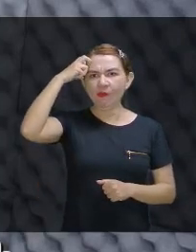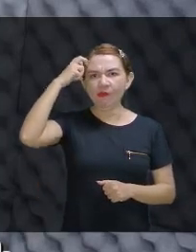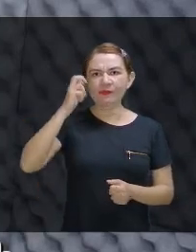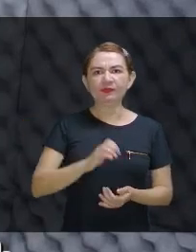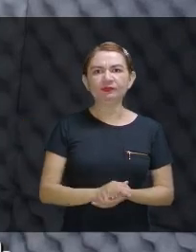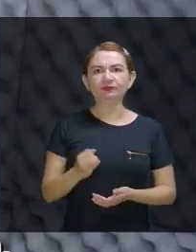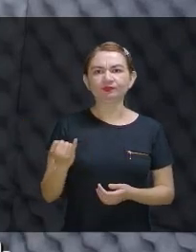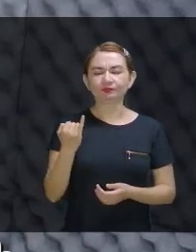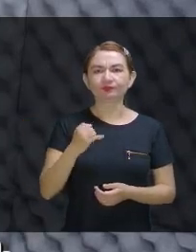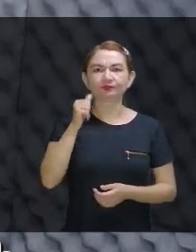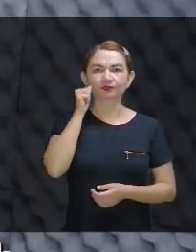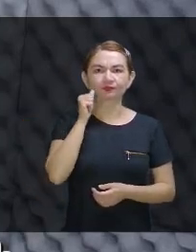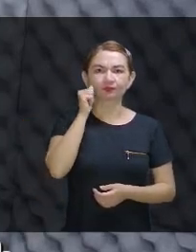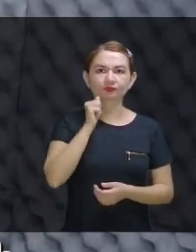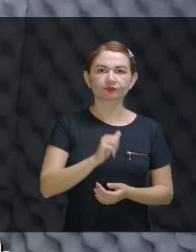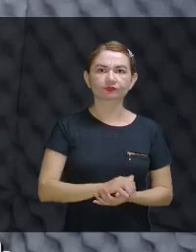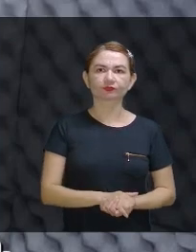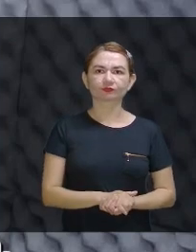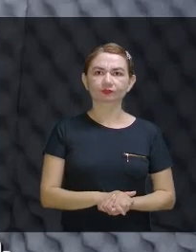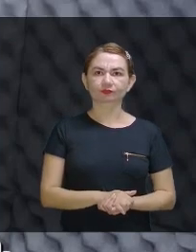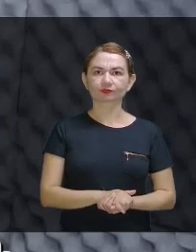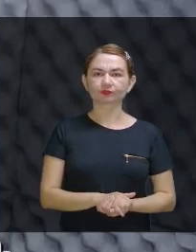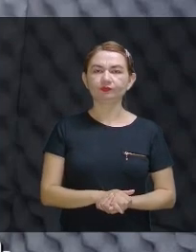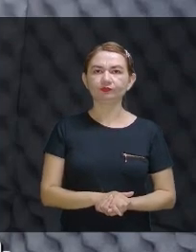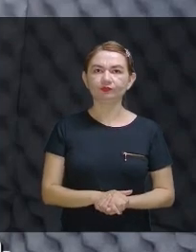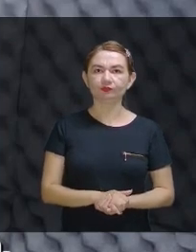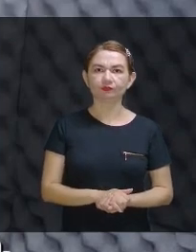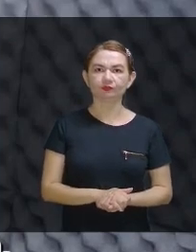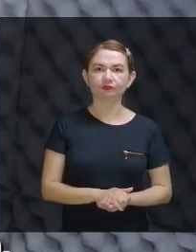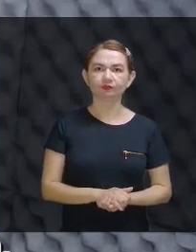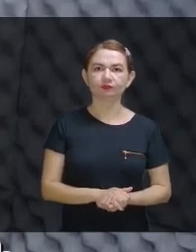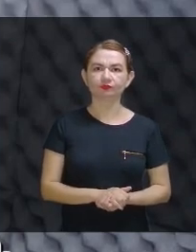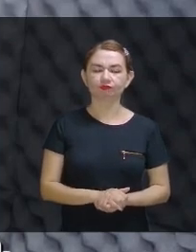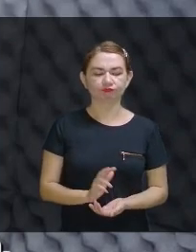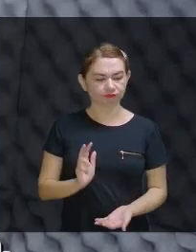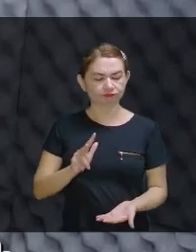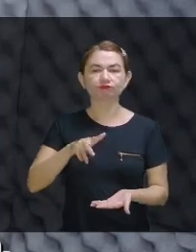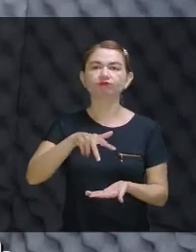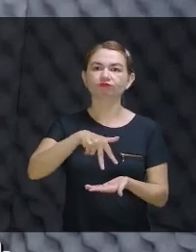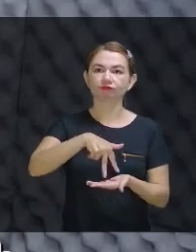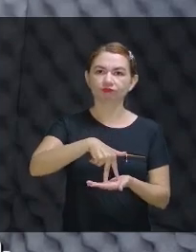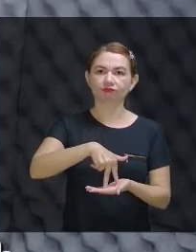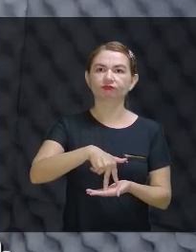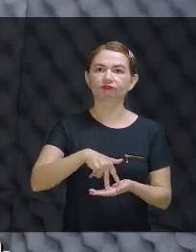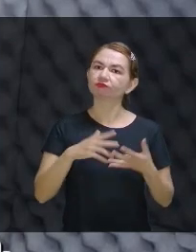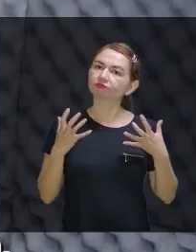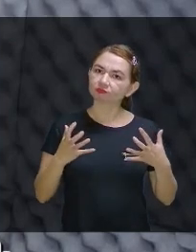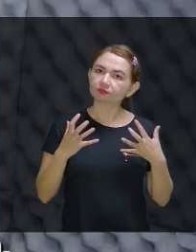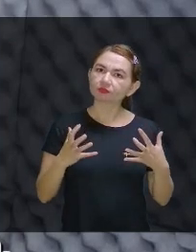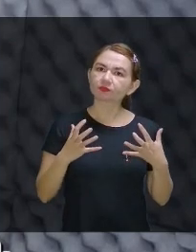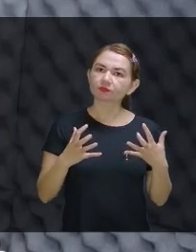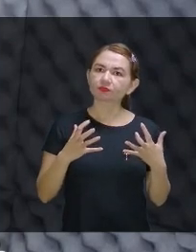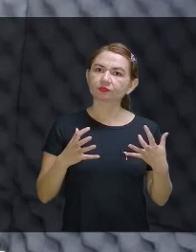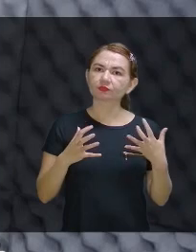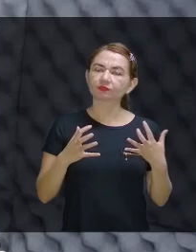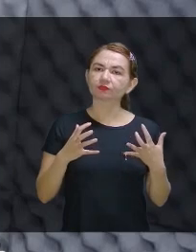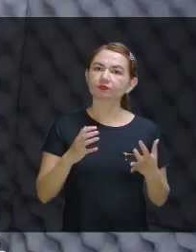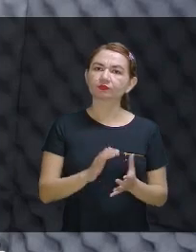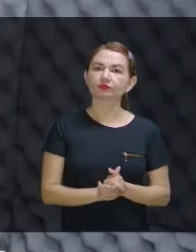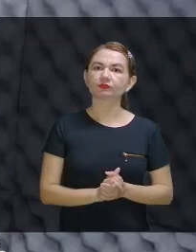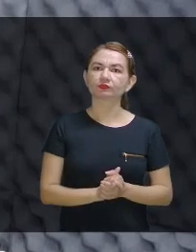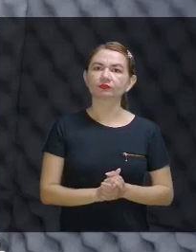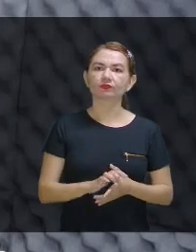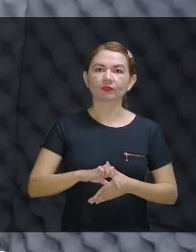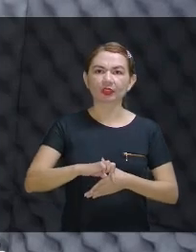que as mulheres também, né, se disponham a buscar esses espaços de